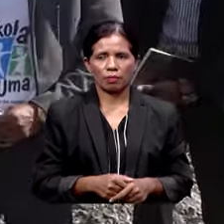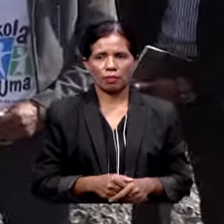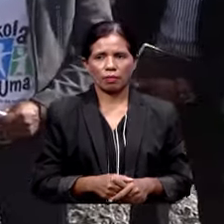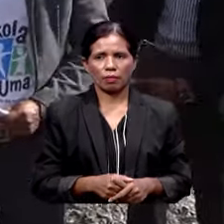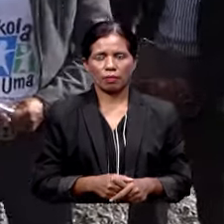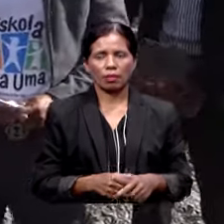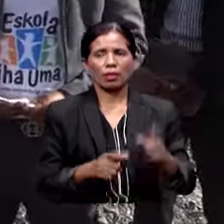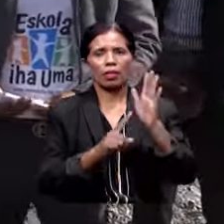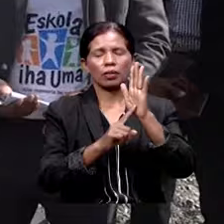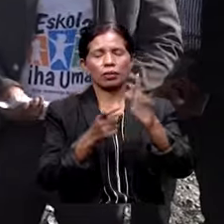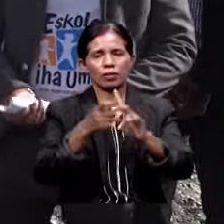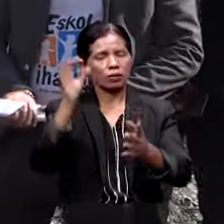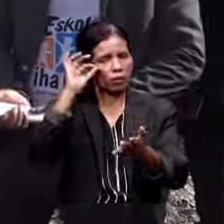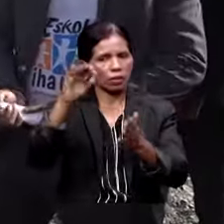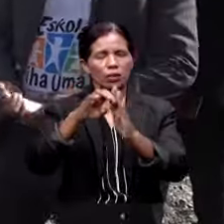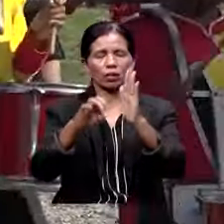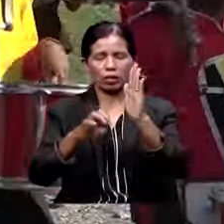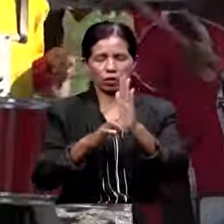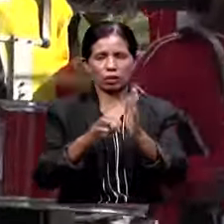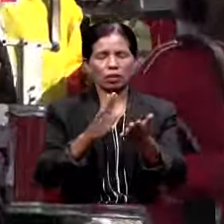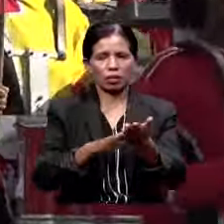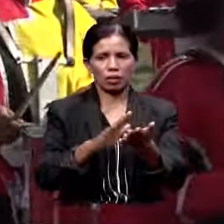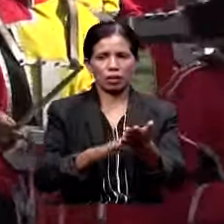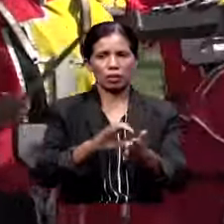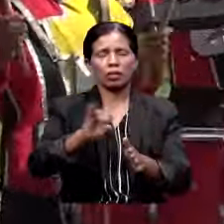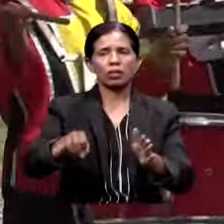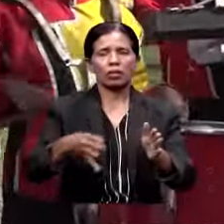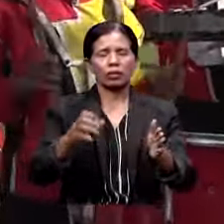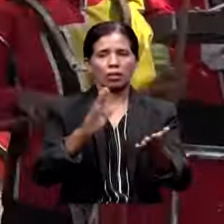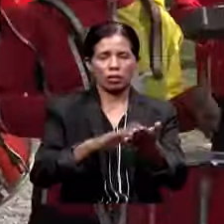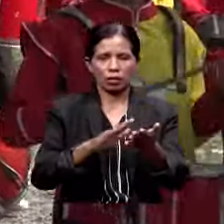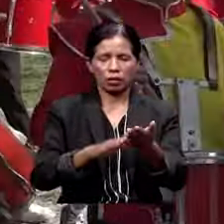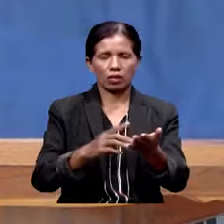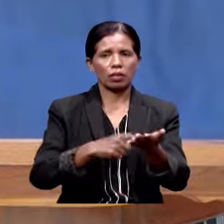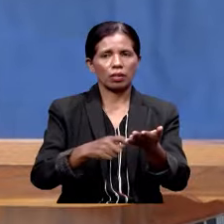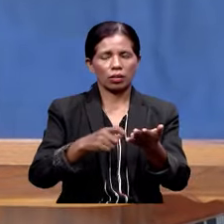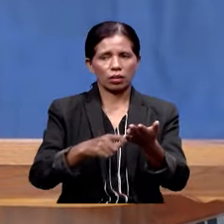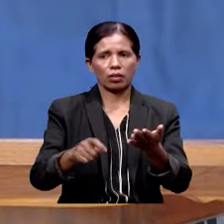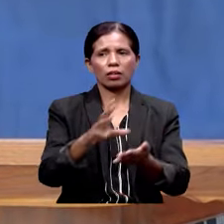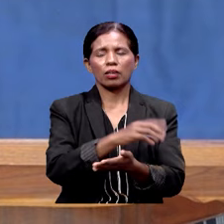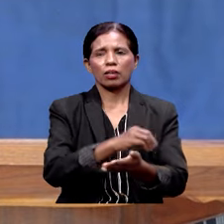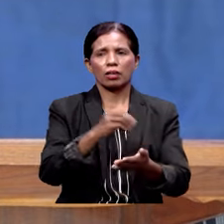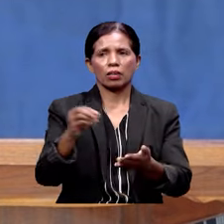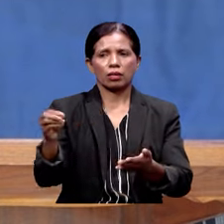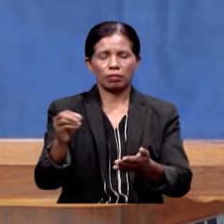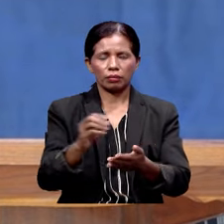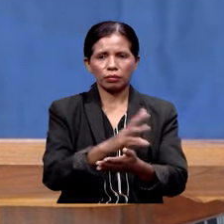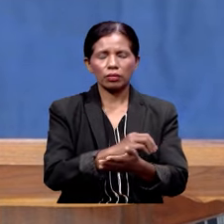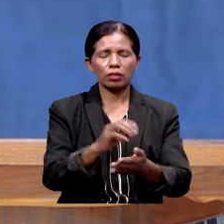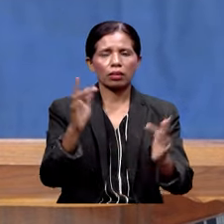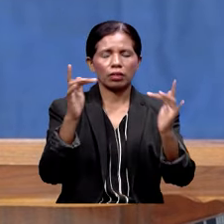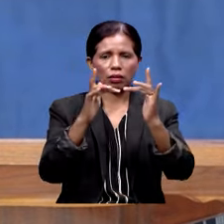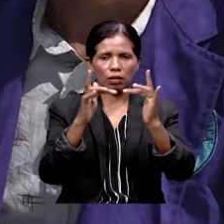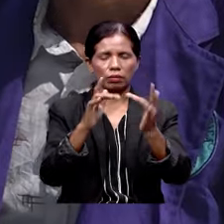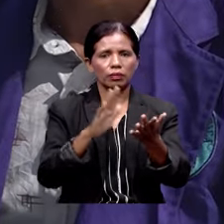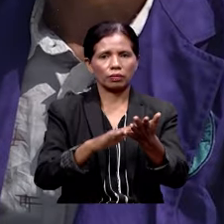Assunto nem ator russo e secretário de Estado do Ensino Secundário Geral no Ensino Secundário Técnico Vocacional e a lançamento website